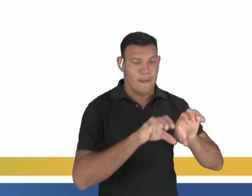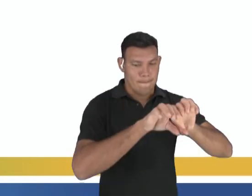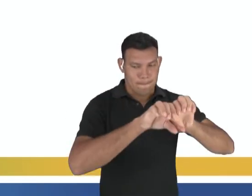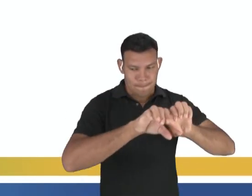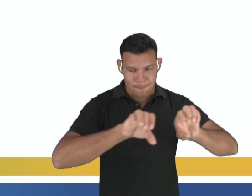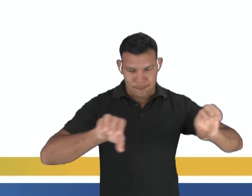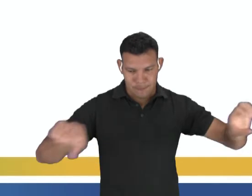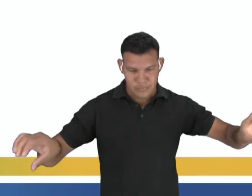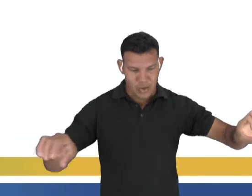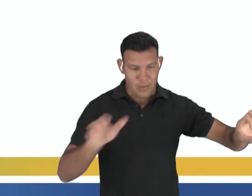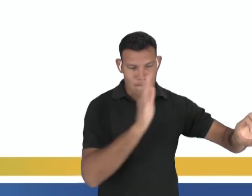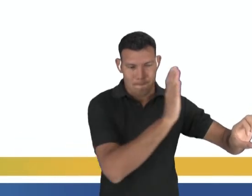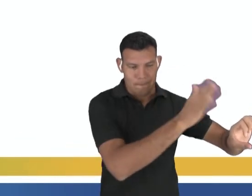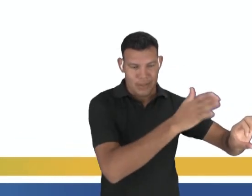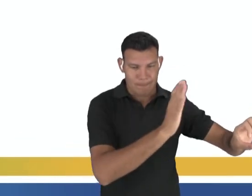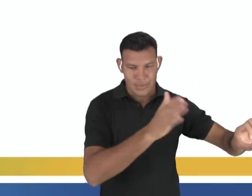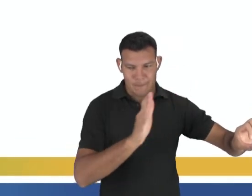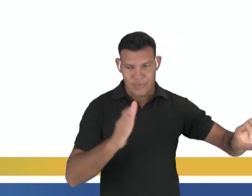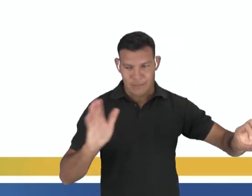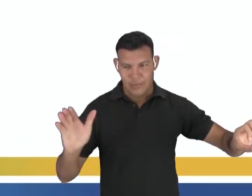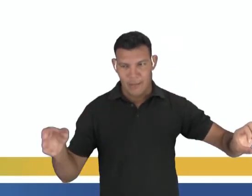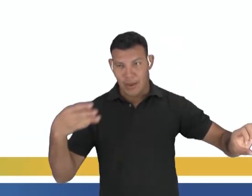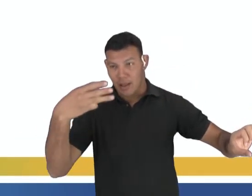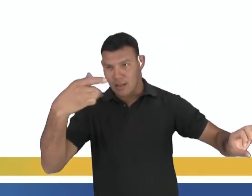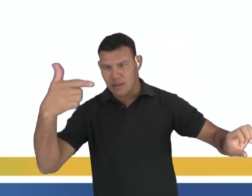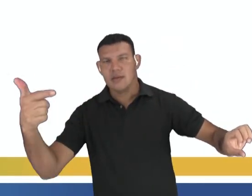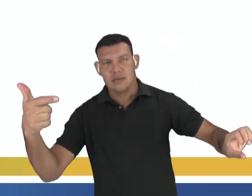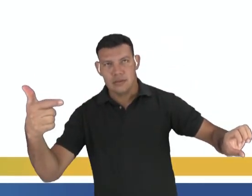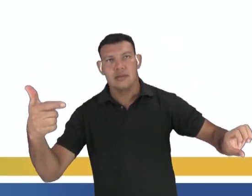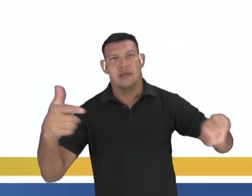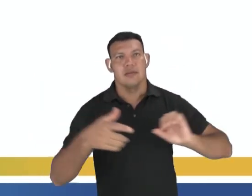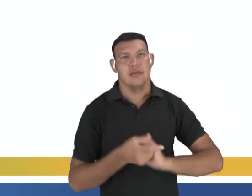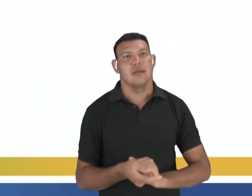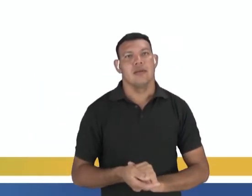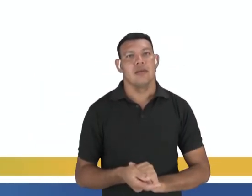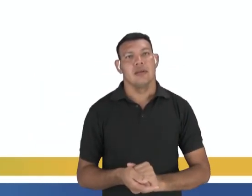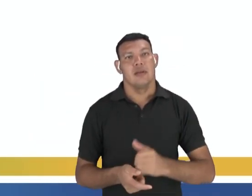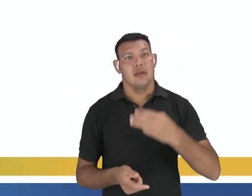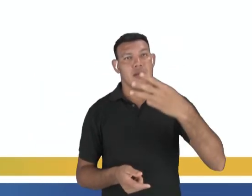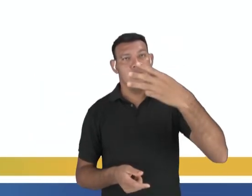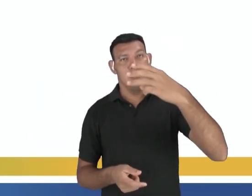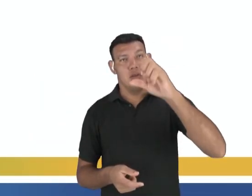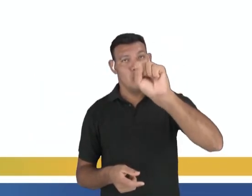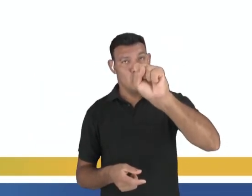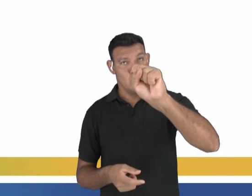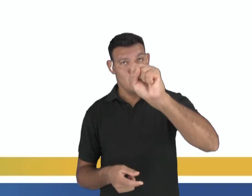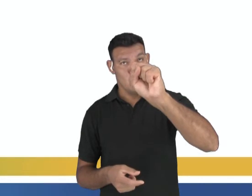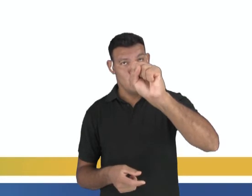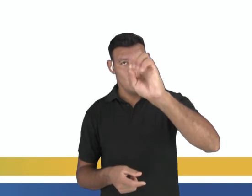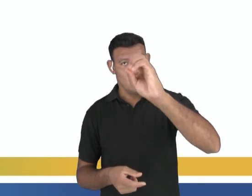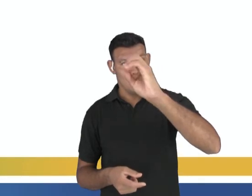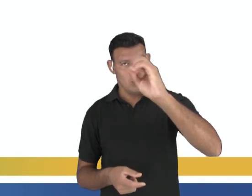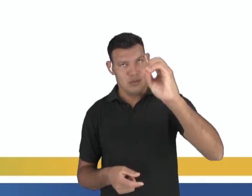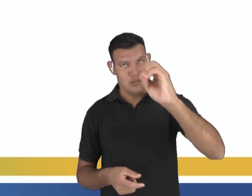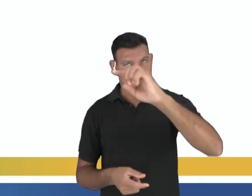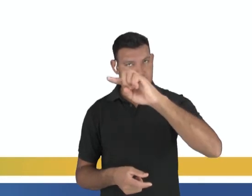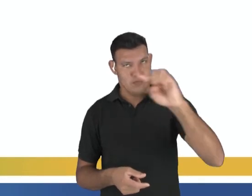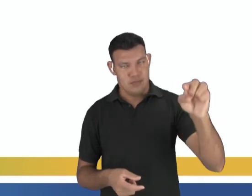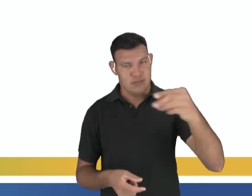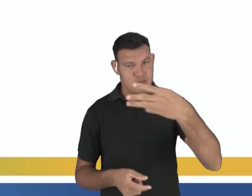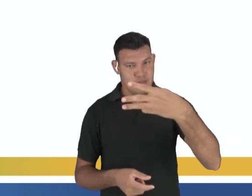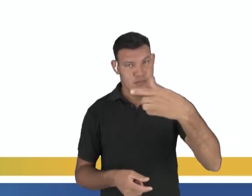partes iguais então cada parte vai medir o resultado da divisão de 800 para 32 então